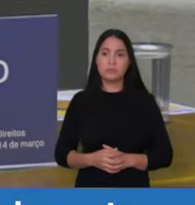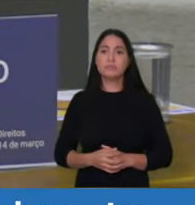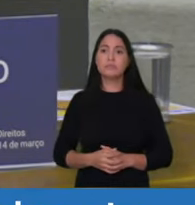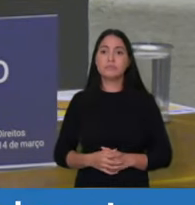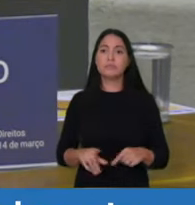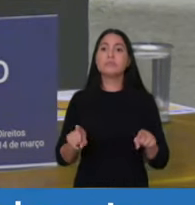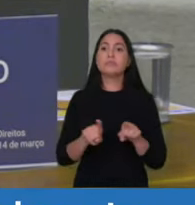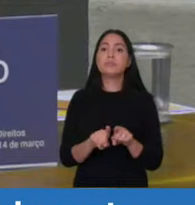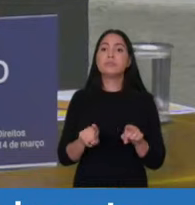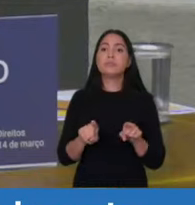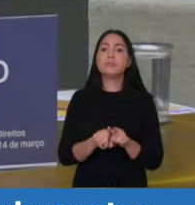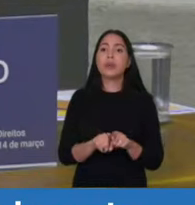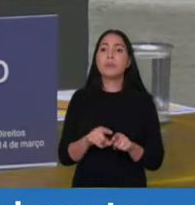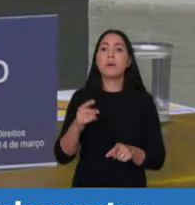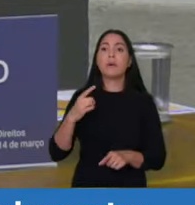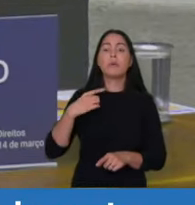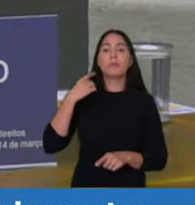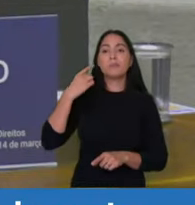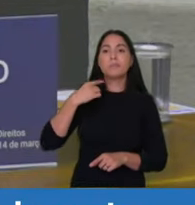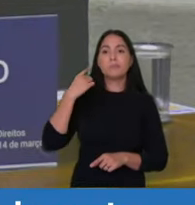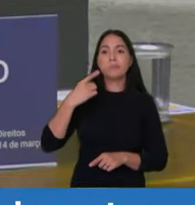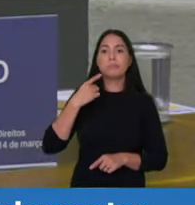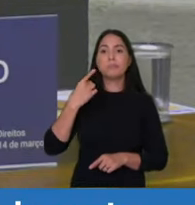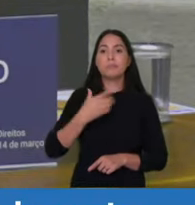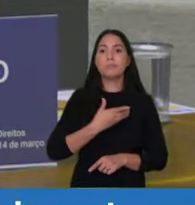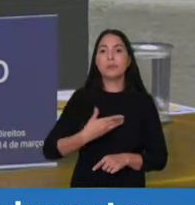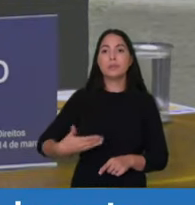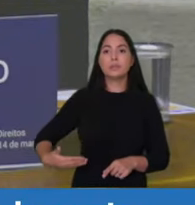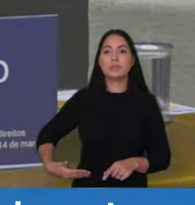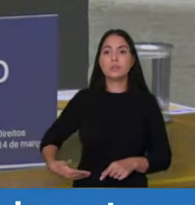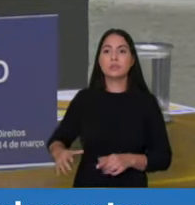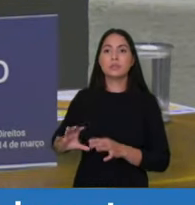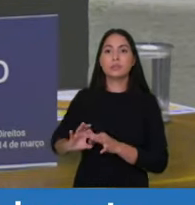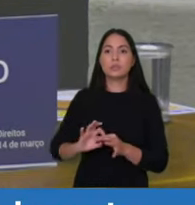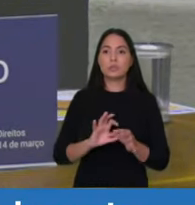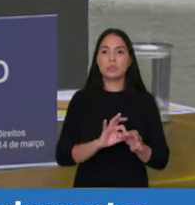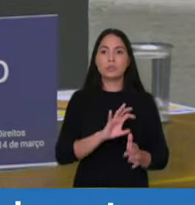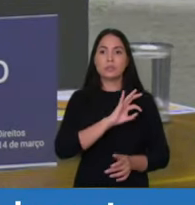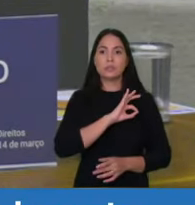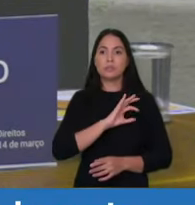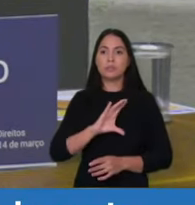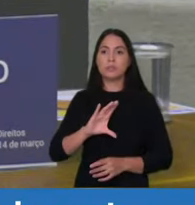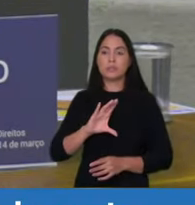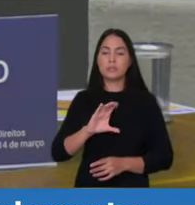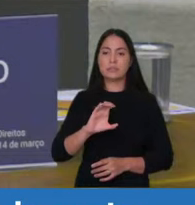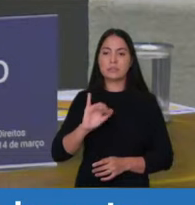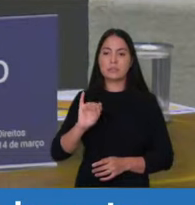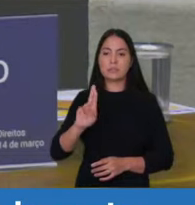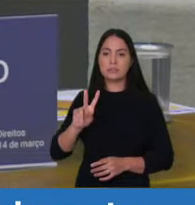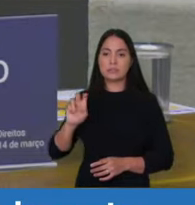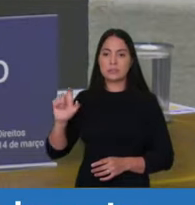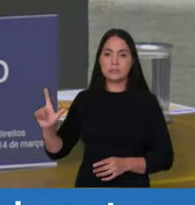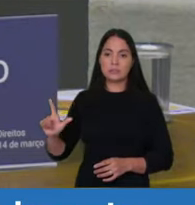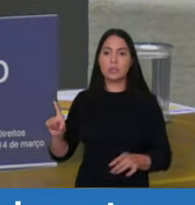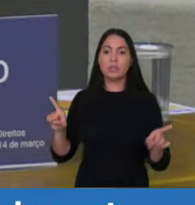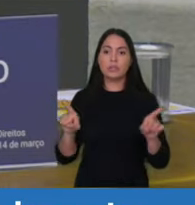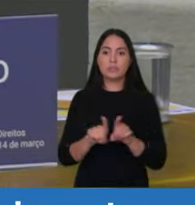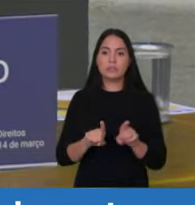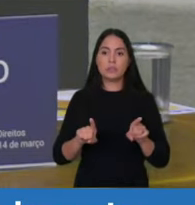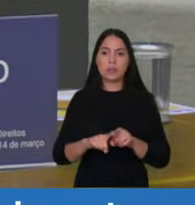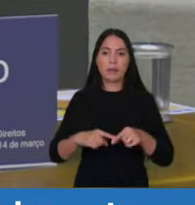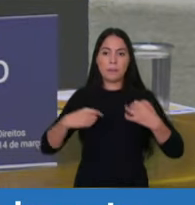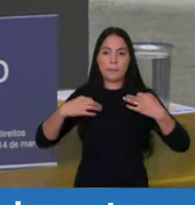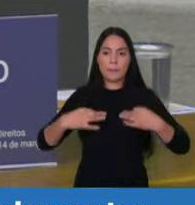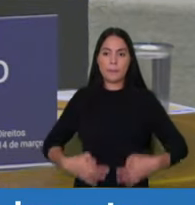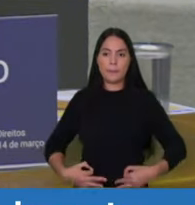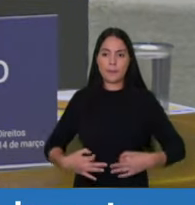promotoras que saíram do caso alegando interferência da Polícia Civil, nenhuma manifestação decente por parte do governador